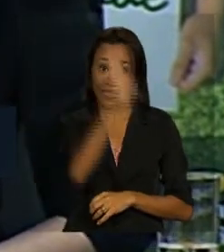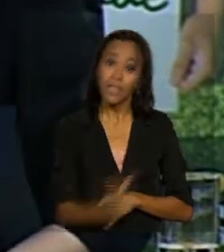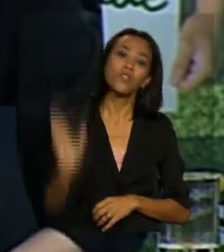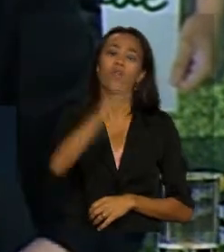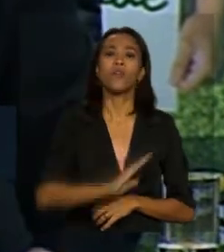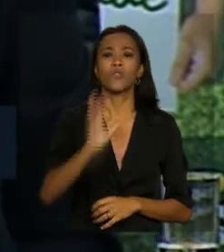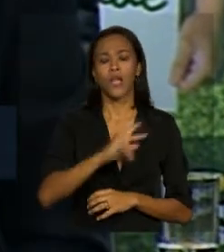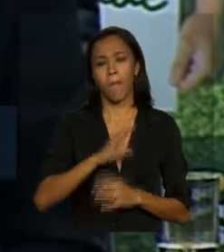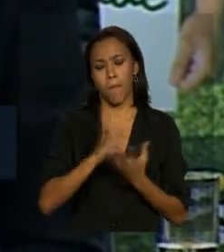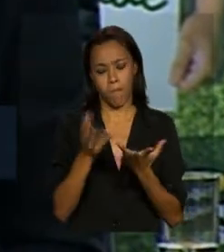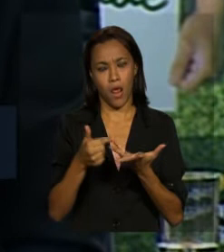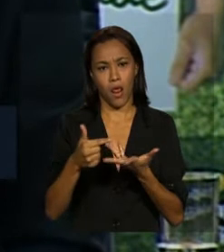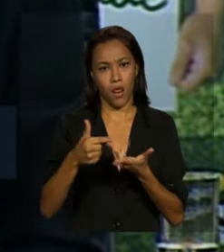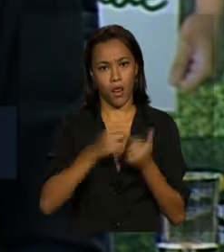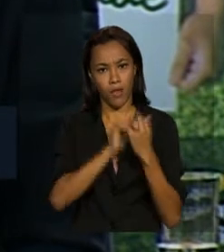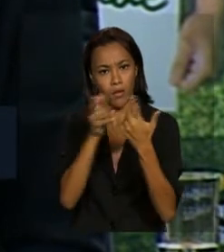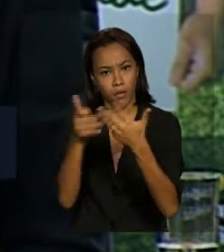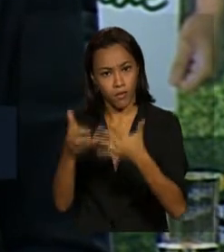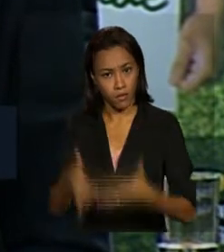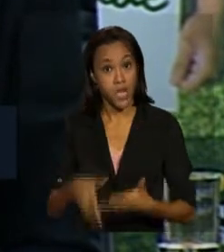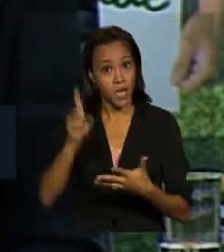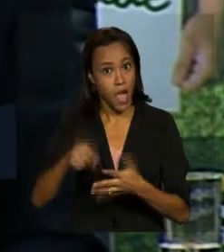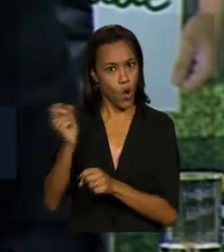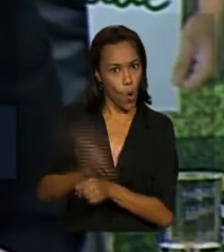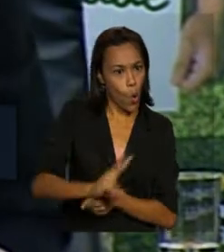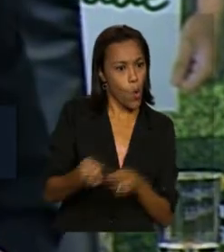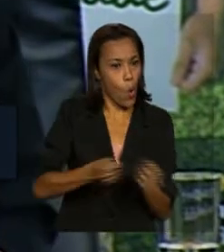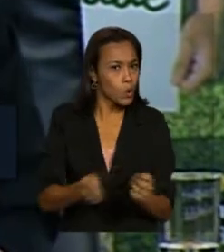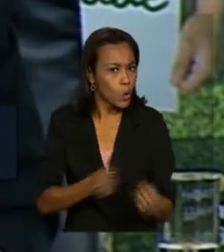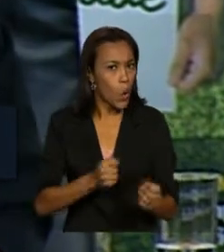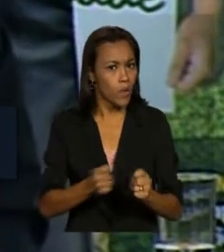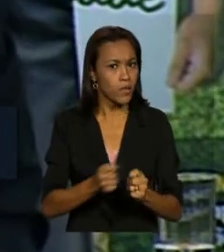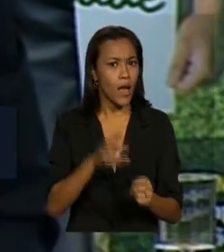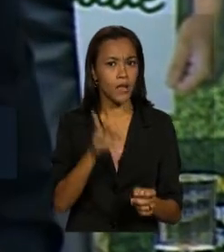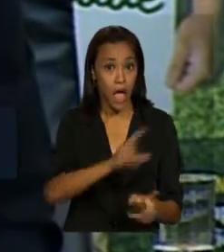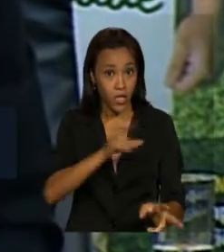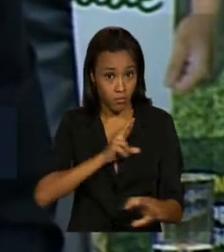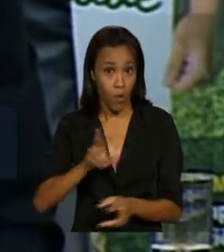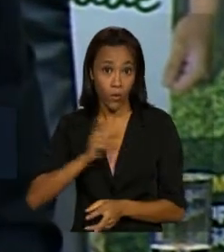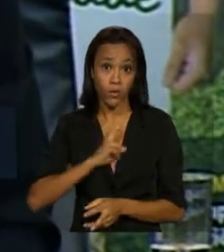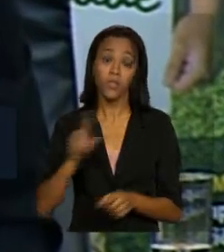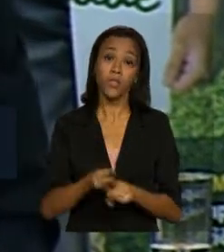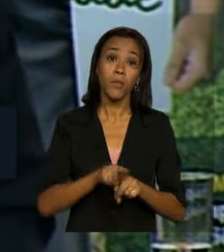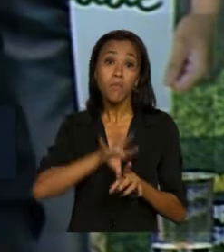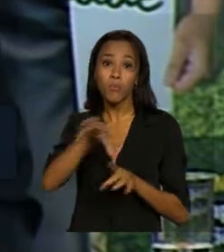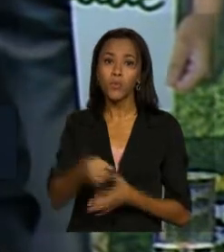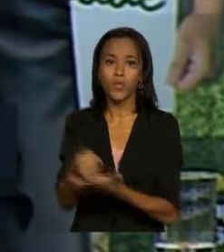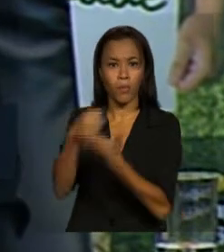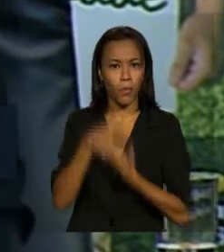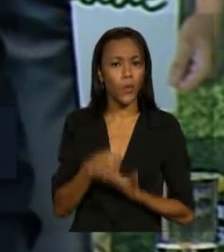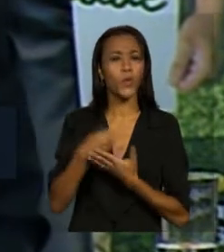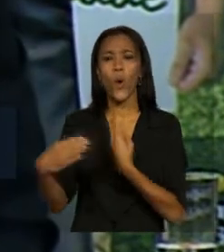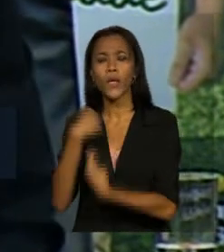fórum de apresentação e de controle e análise dos resultados, e busca com o Conselho Nacional